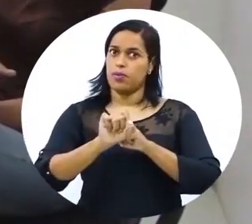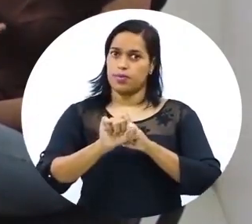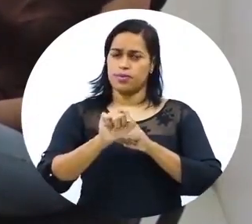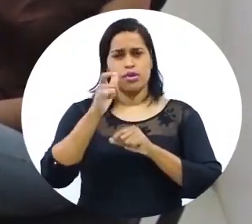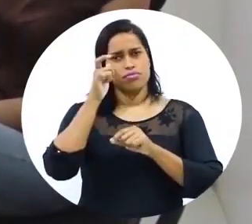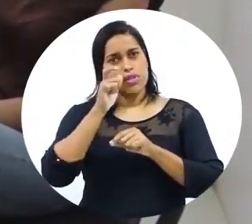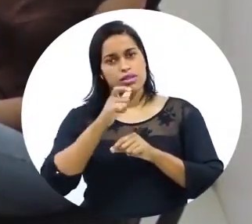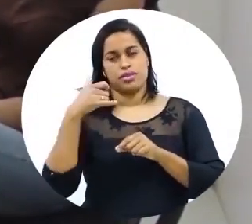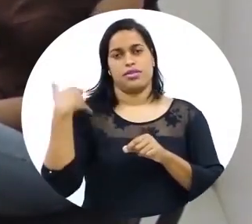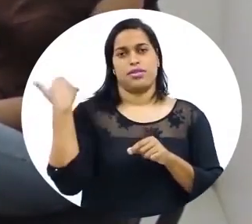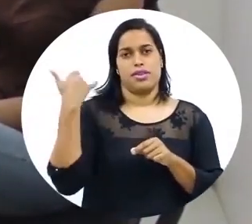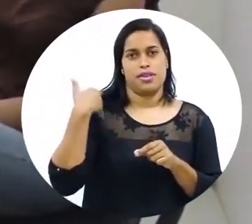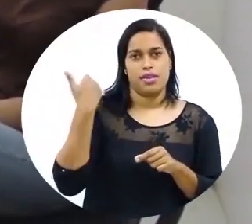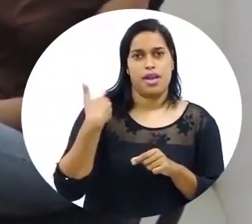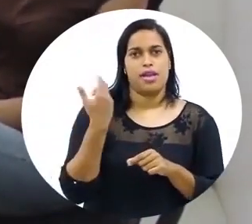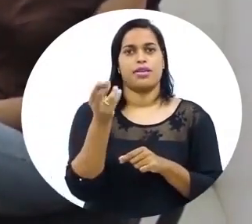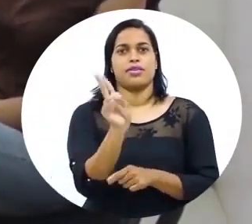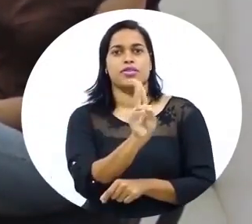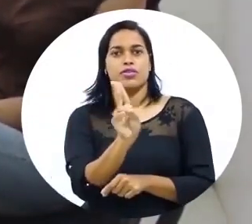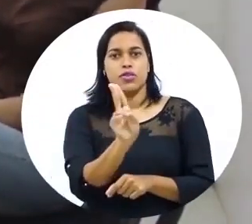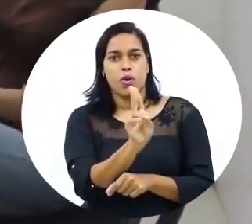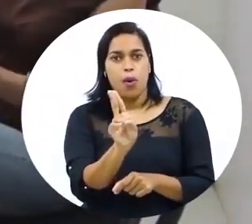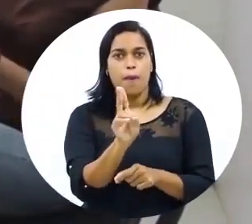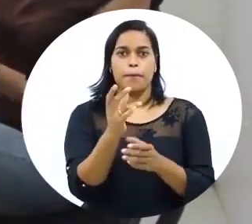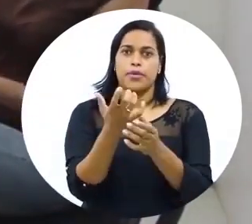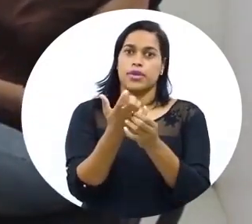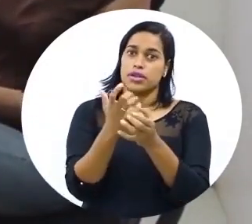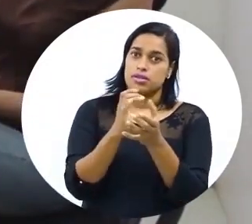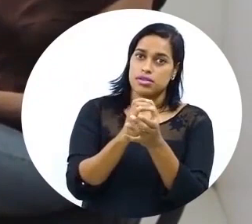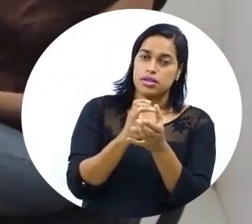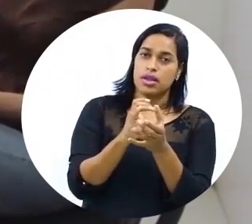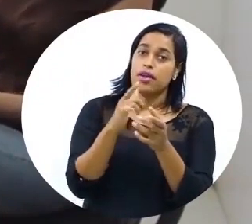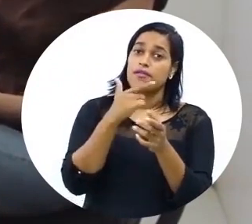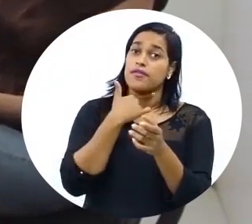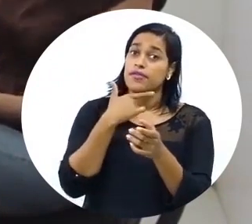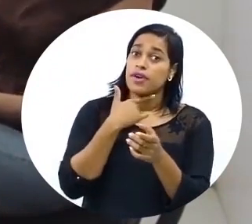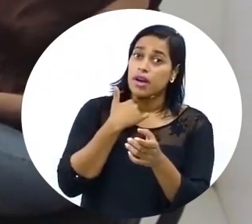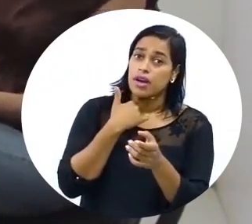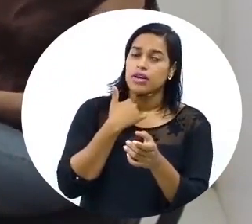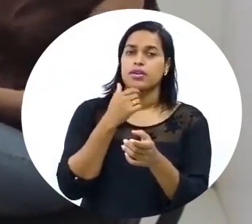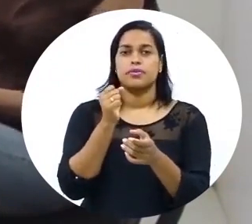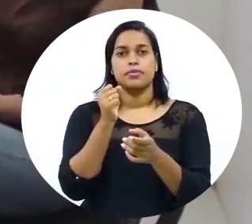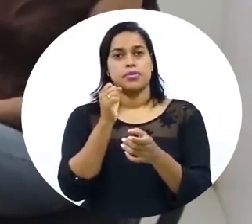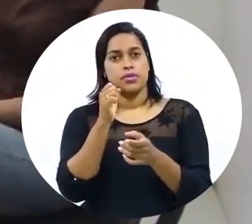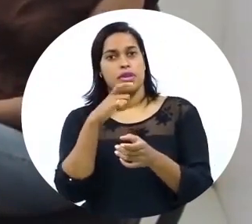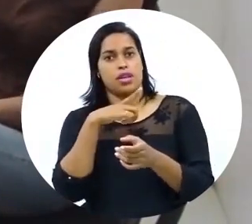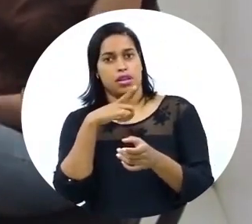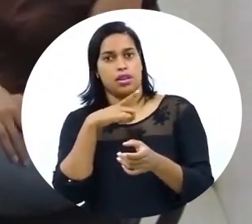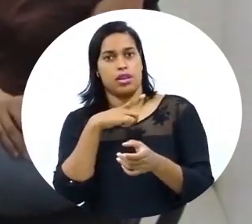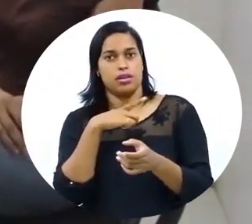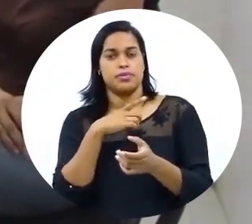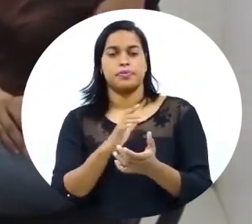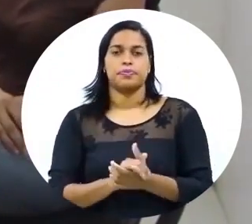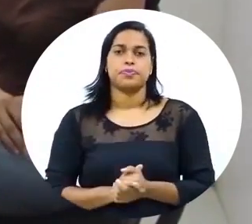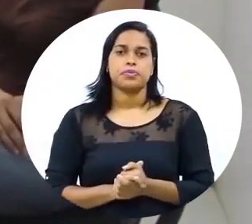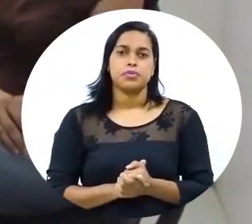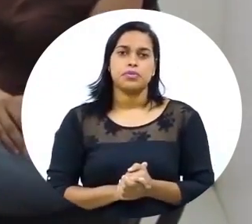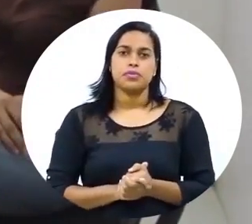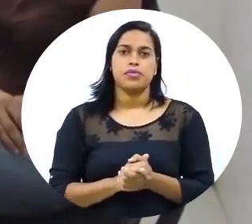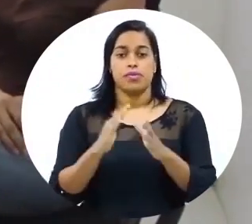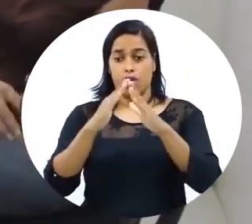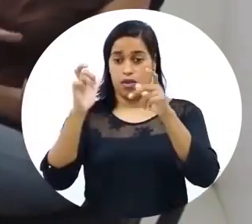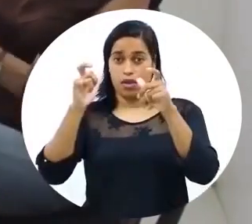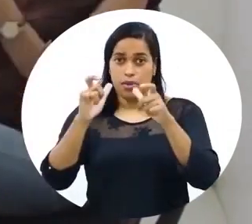colocar a idade, o seu nome, né? Caso dependendo da vaga, se tem habilitado ou não. Né? E talvez onde